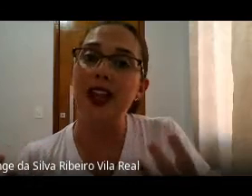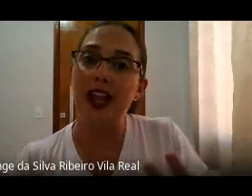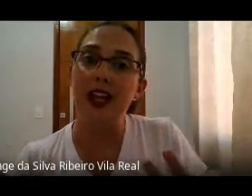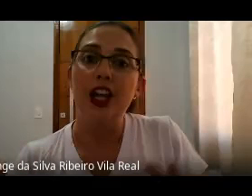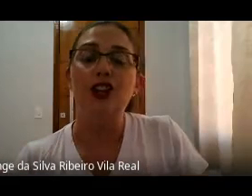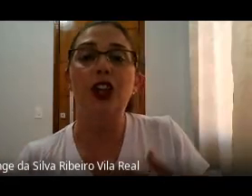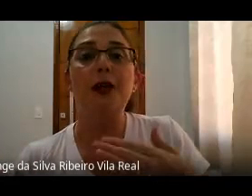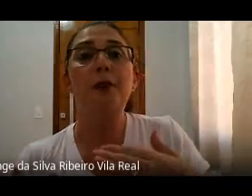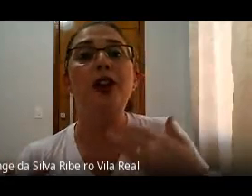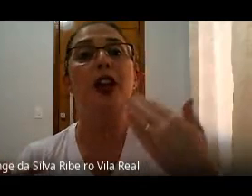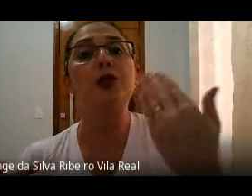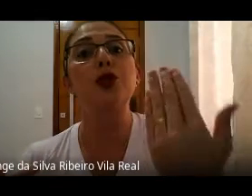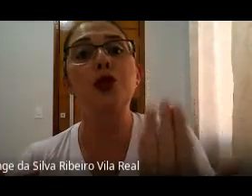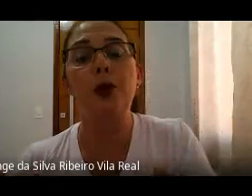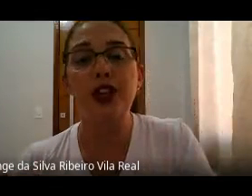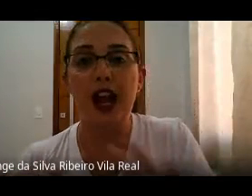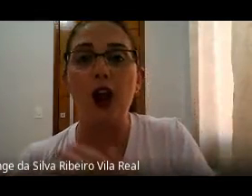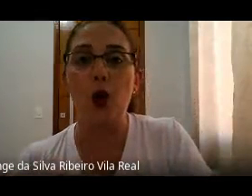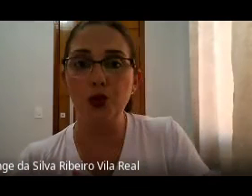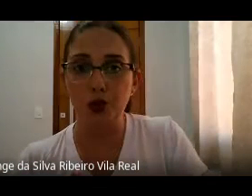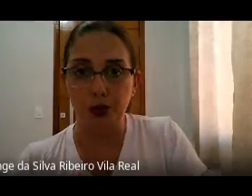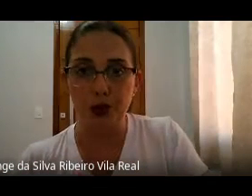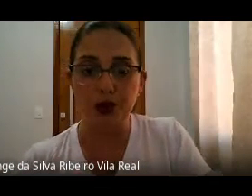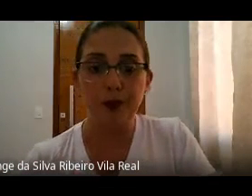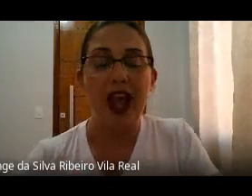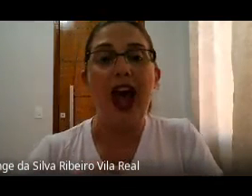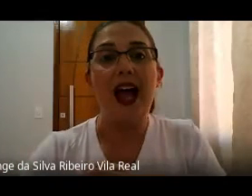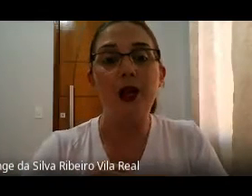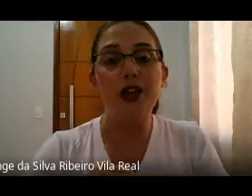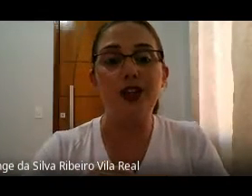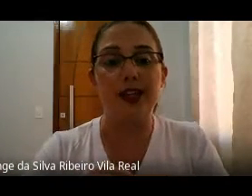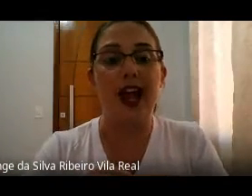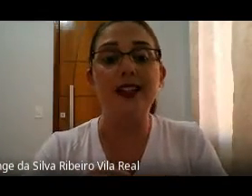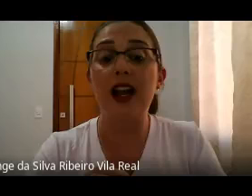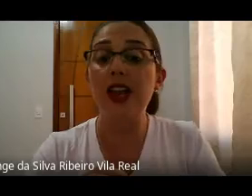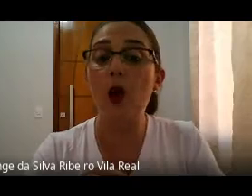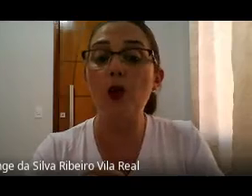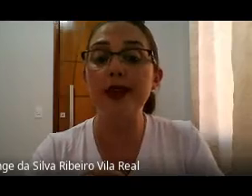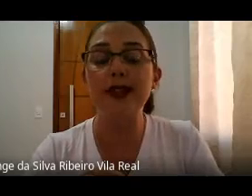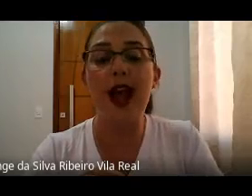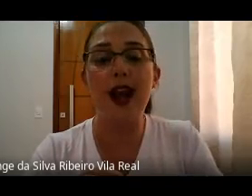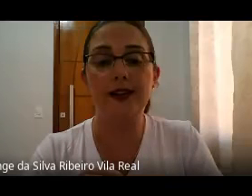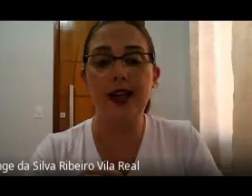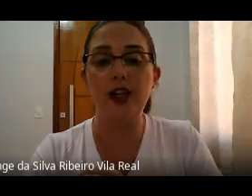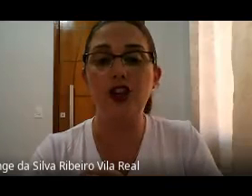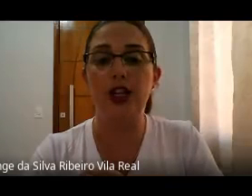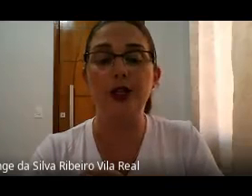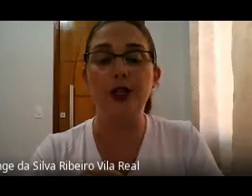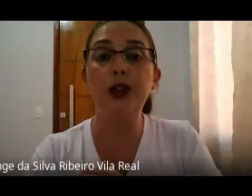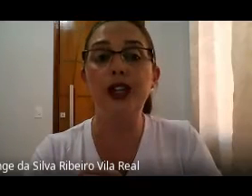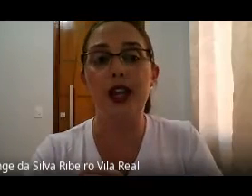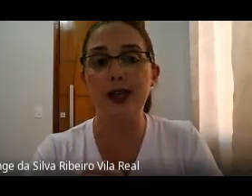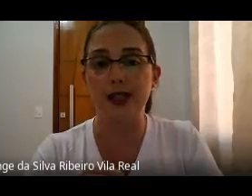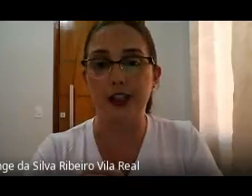principal maneira de podermos nos comunicar com os surdos. A língua de sinais, ela tem algumas